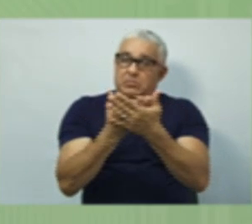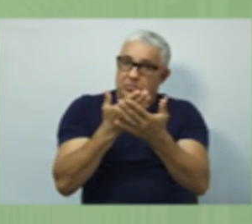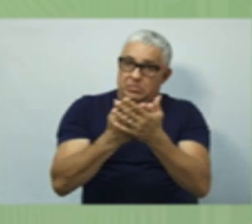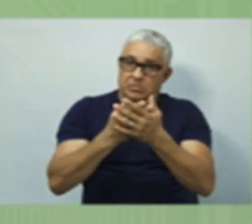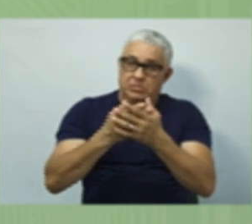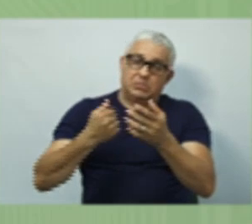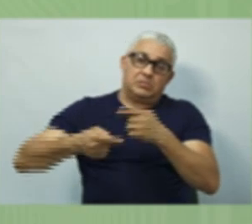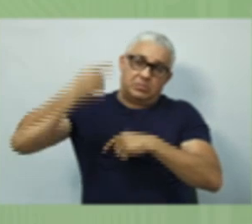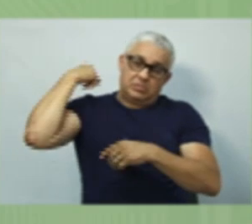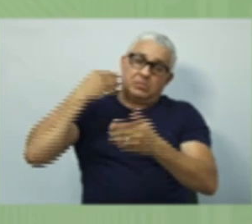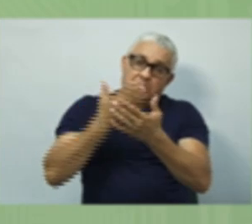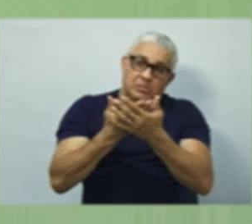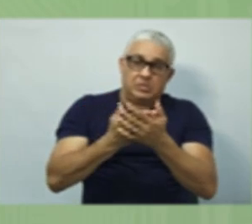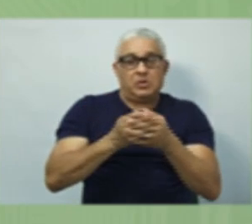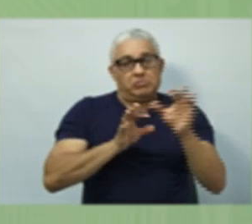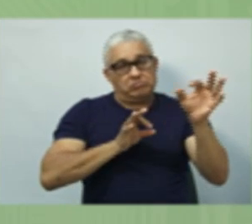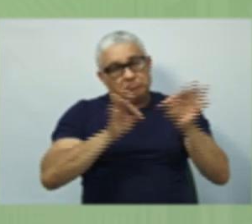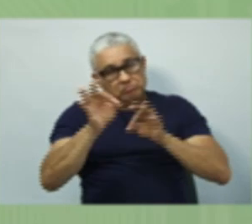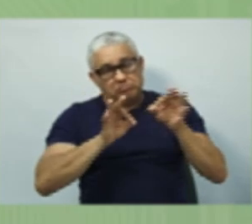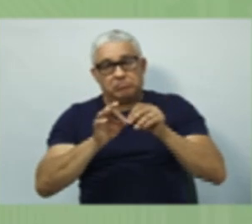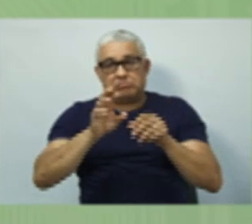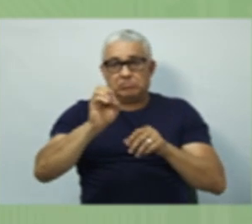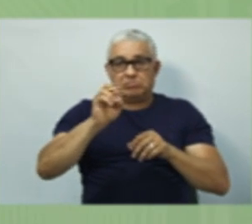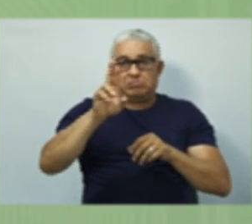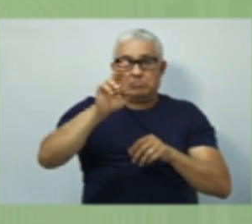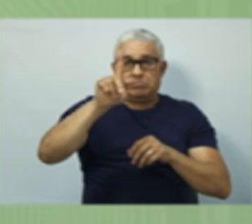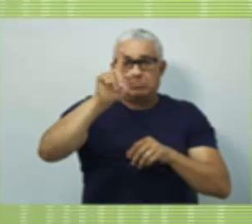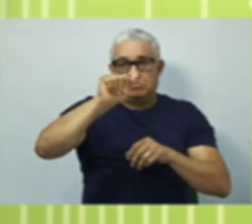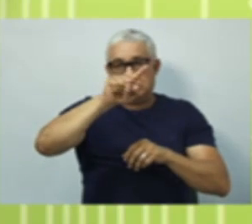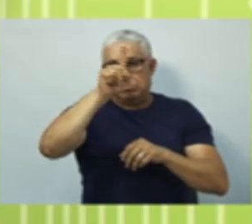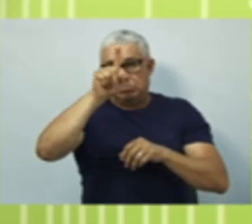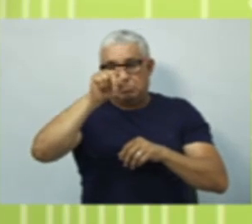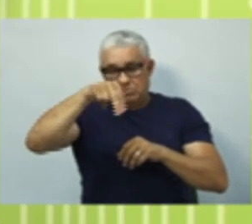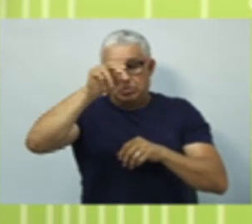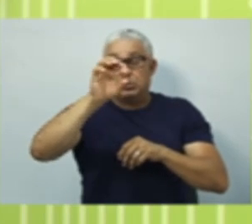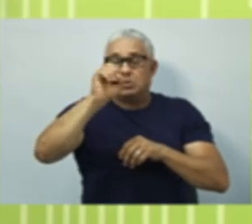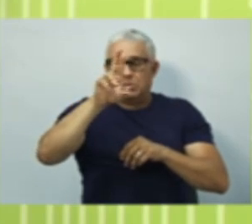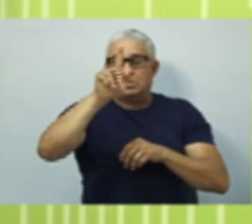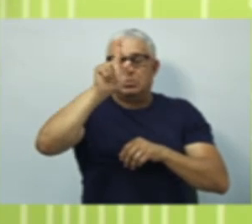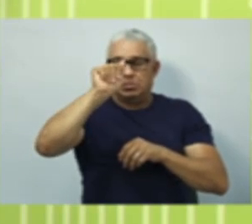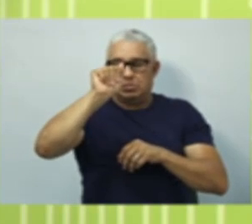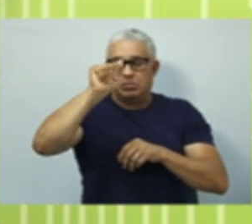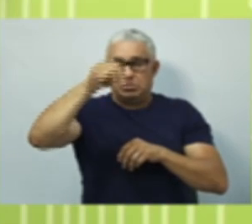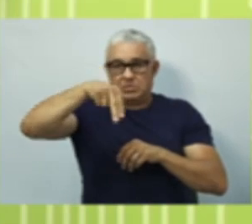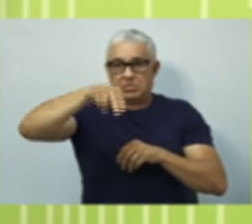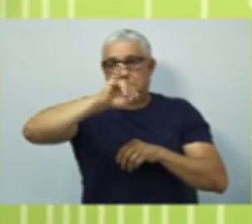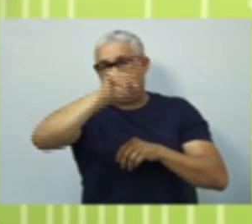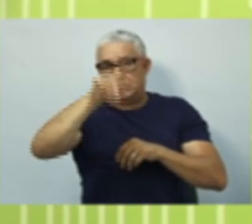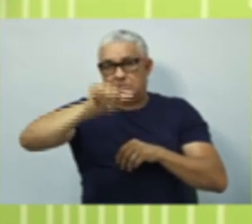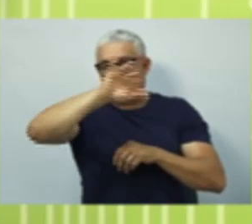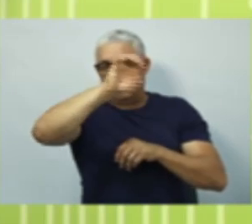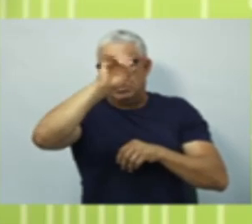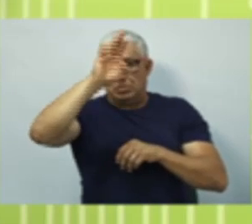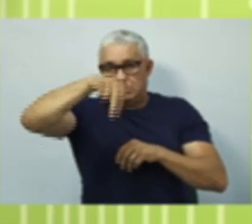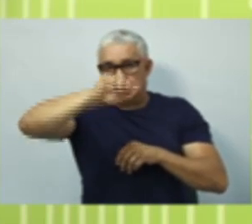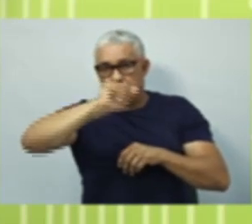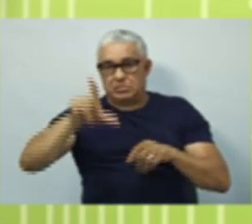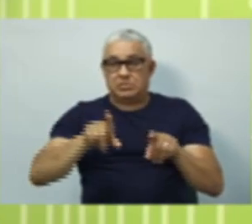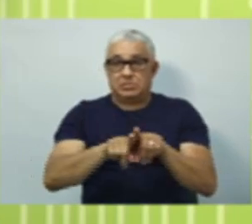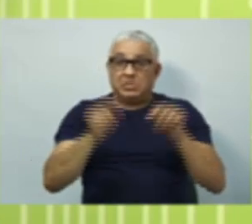recursos organizacionais, que é importante a gente ter esse conhecimento dos recursos organizacionais para que nós